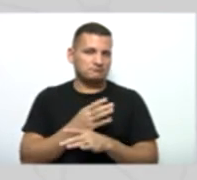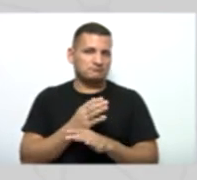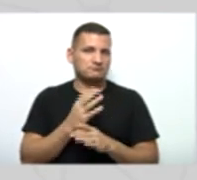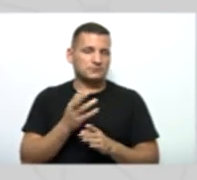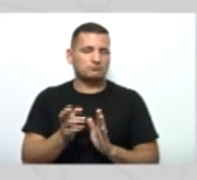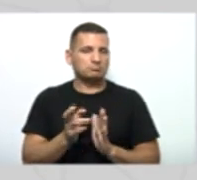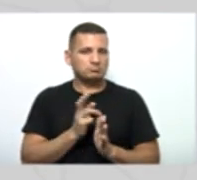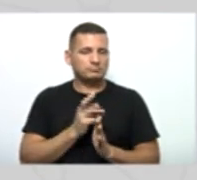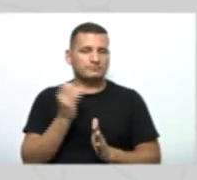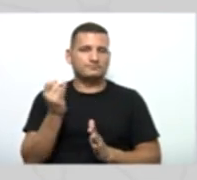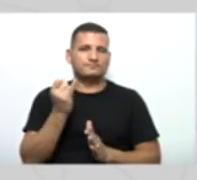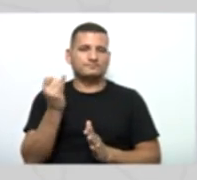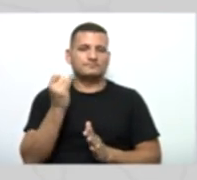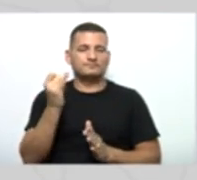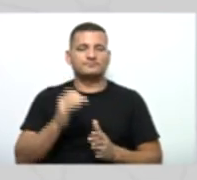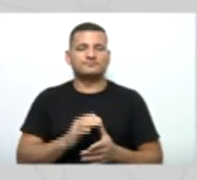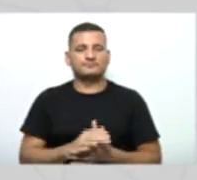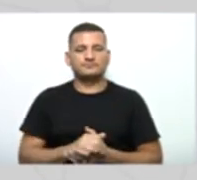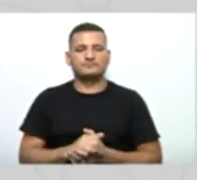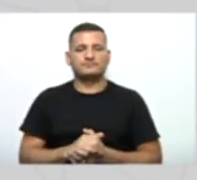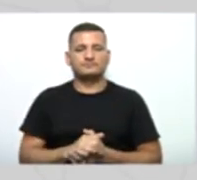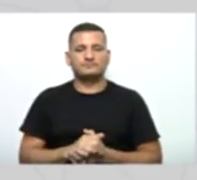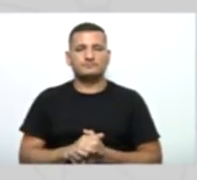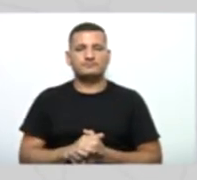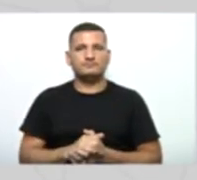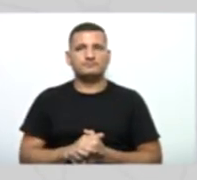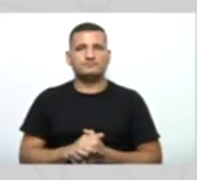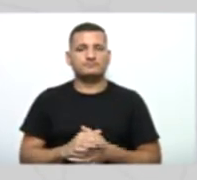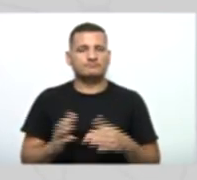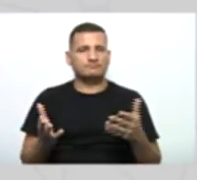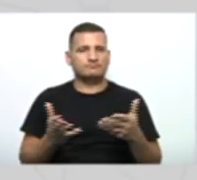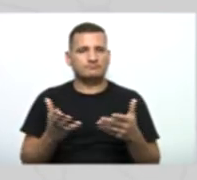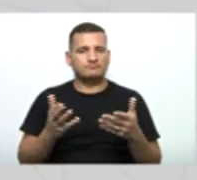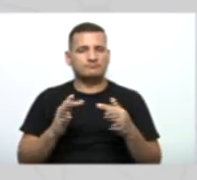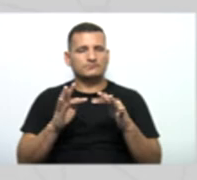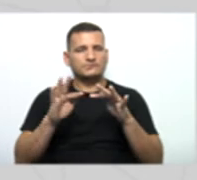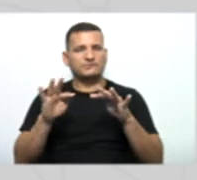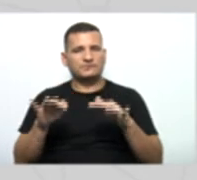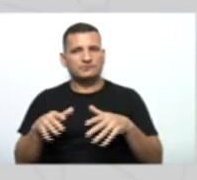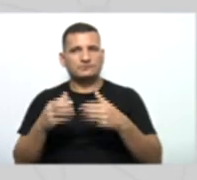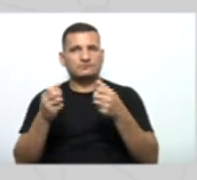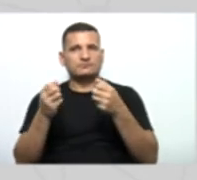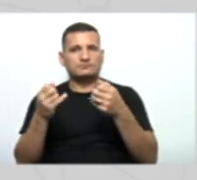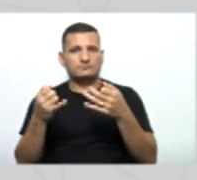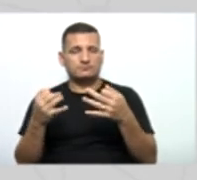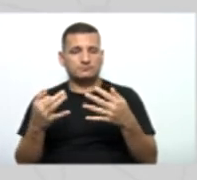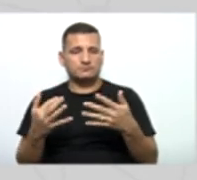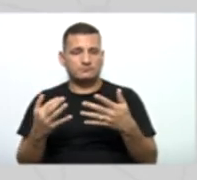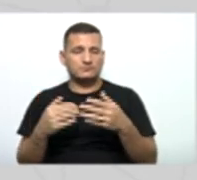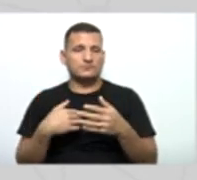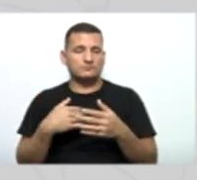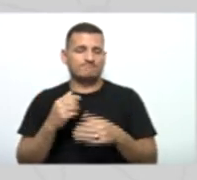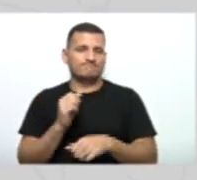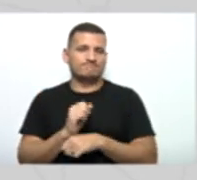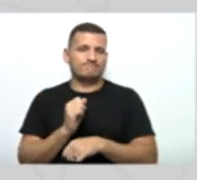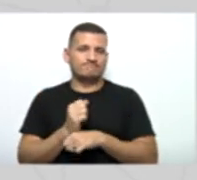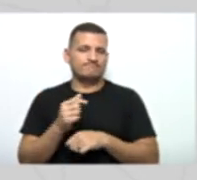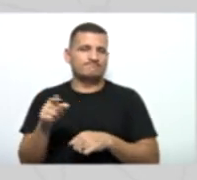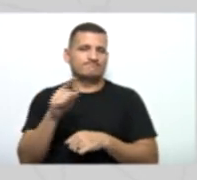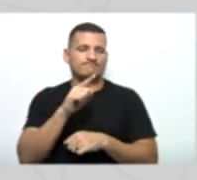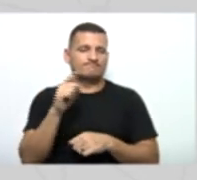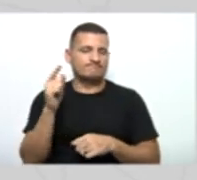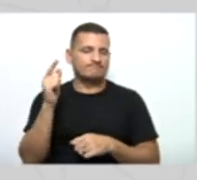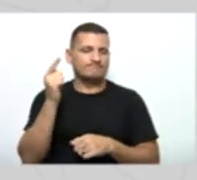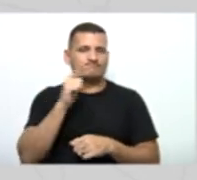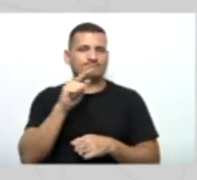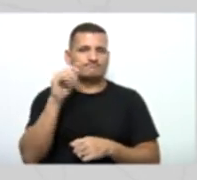aí foi importante. Então, nós estamos chegando aqui no final da nossa explicação. Eu espero que você tenha compreendido essa distinção